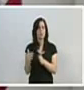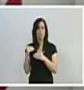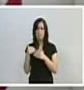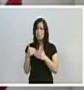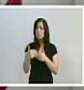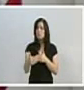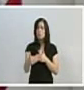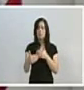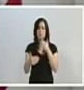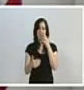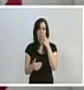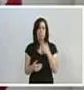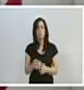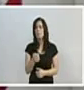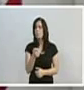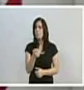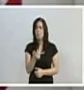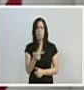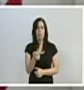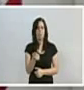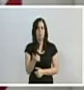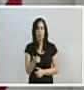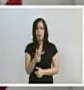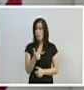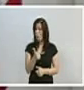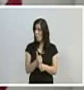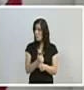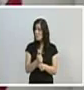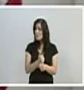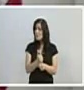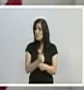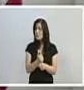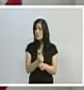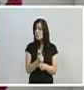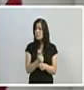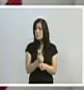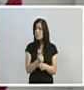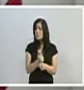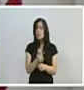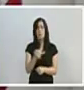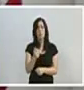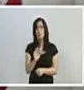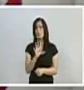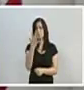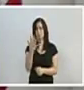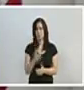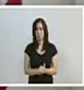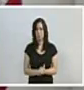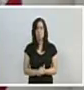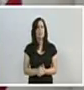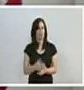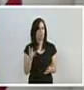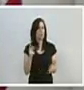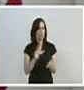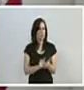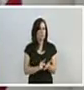Rosa? Muito pouco. 11 anos. E muito pouco aconteceu. É bem verdade que